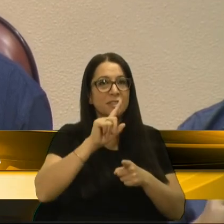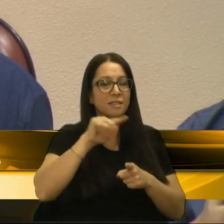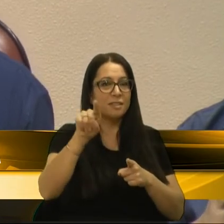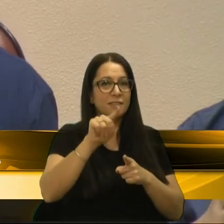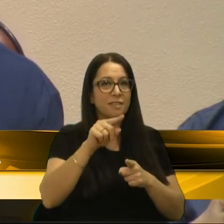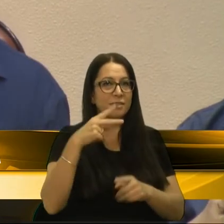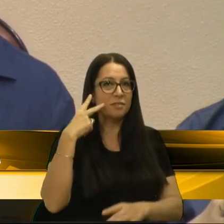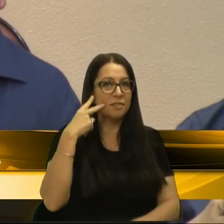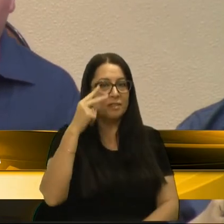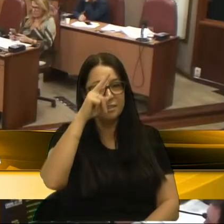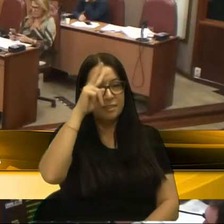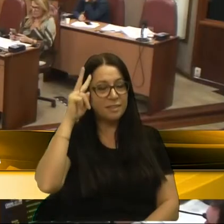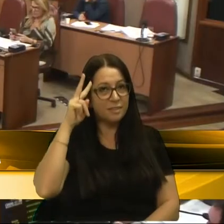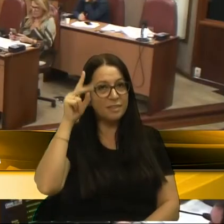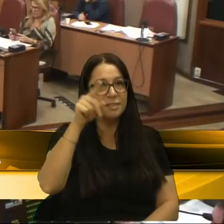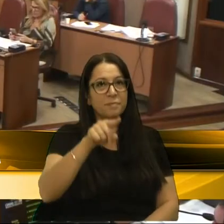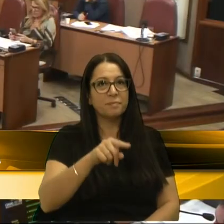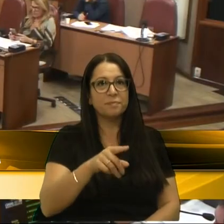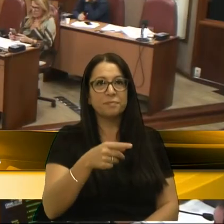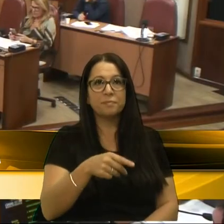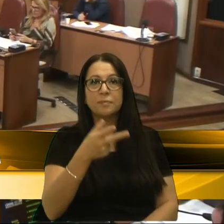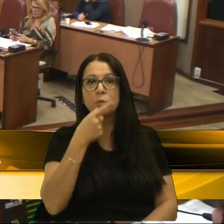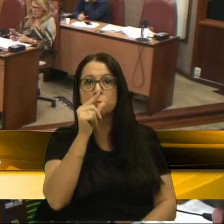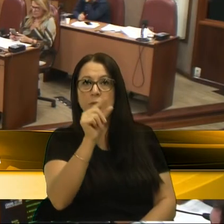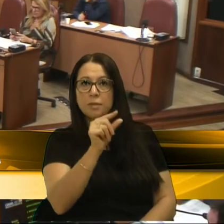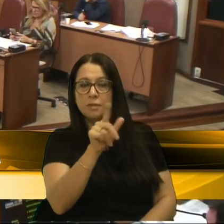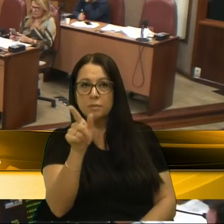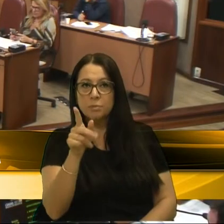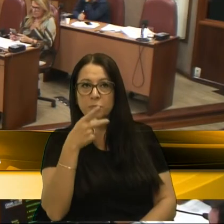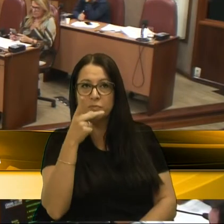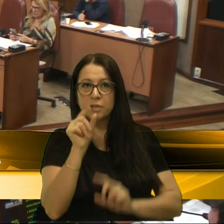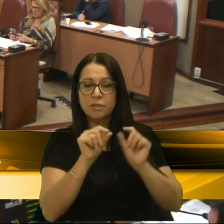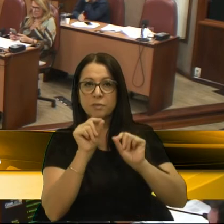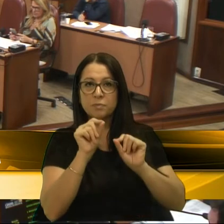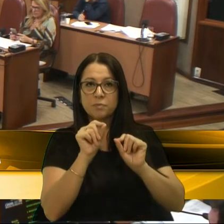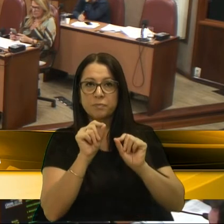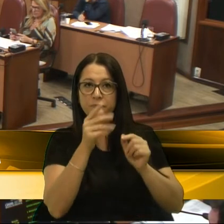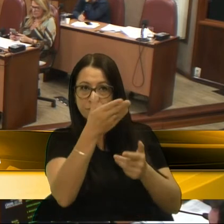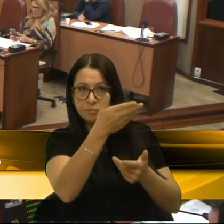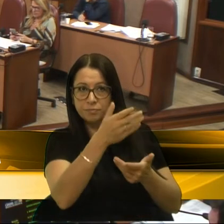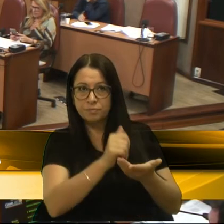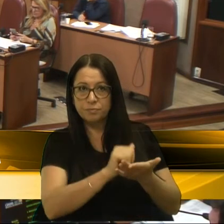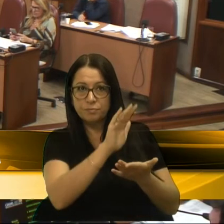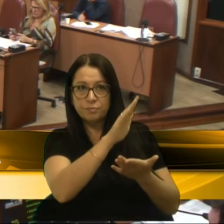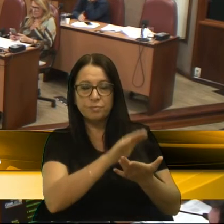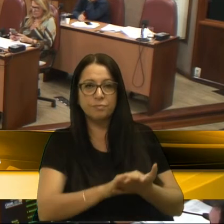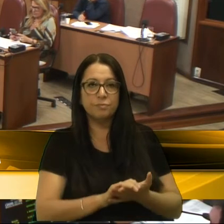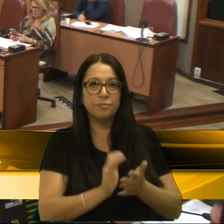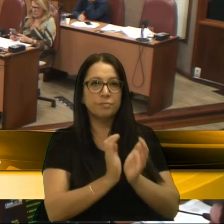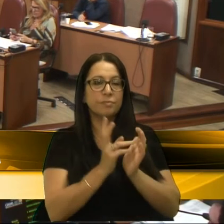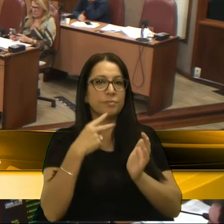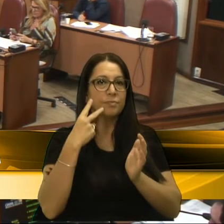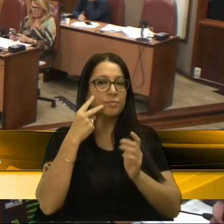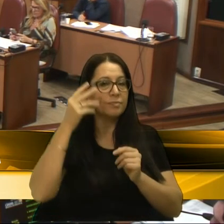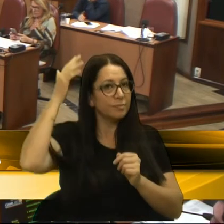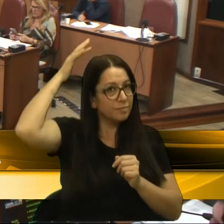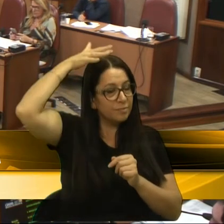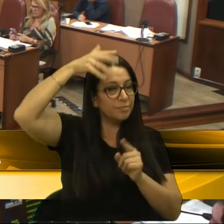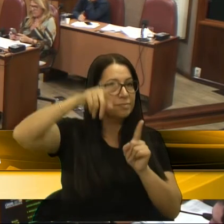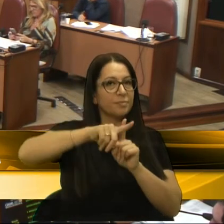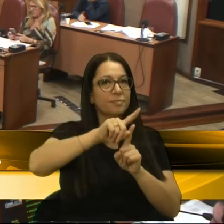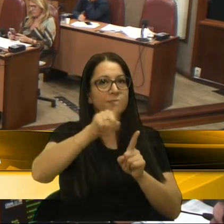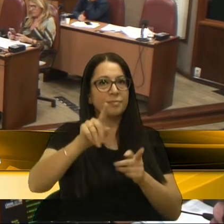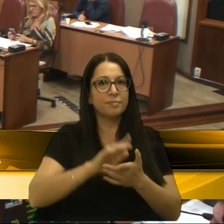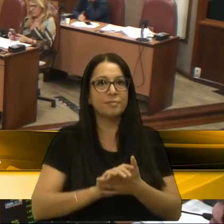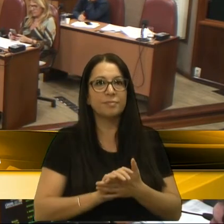com a palavra. Velocino, só um segundinho para poder tratar do assunto. De imediato, colega vereador Tomé.